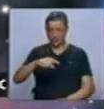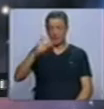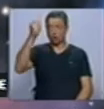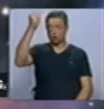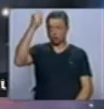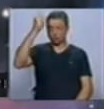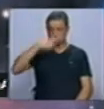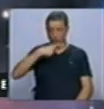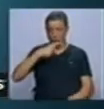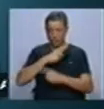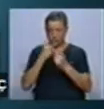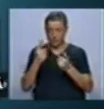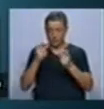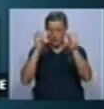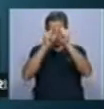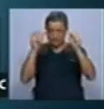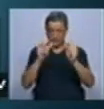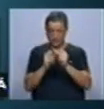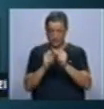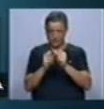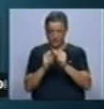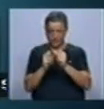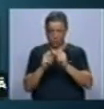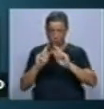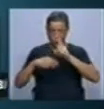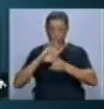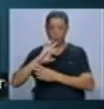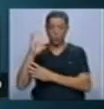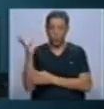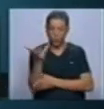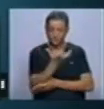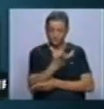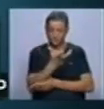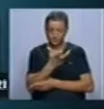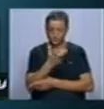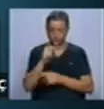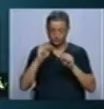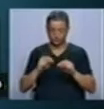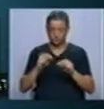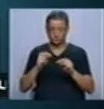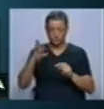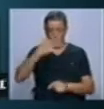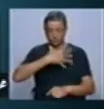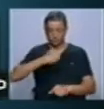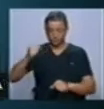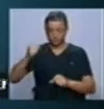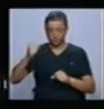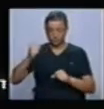estrelas que nasceram em sistemas binários. Tinha outras estrelas à sua volta que conseguiram